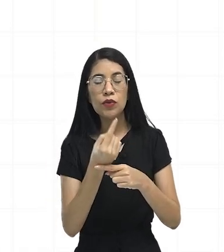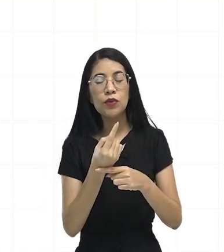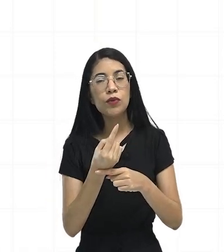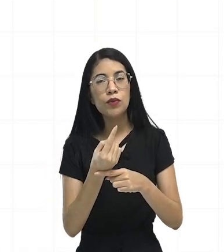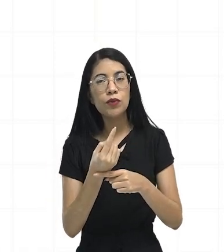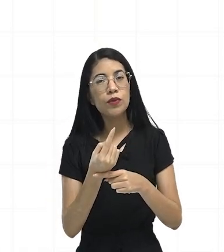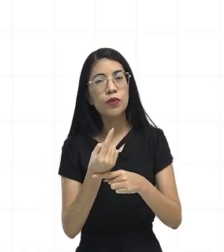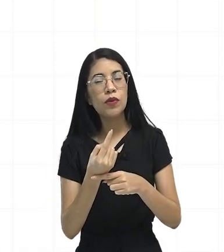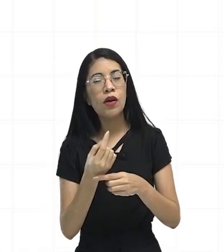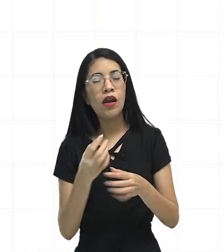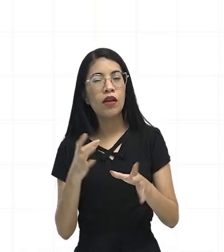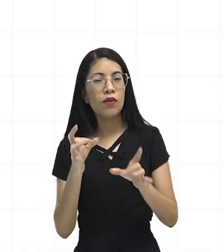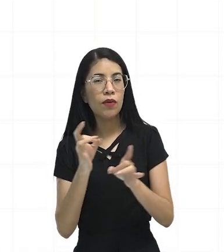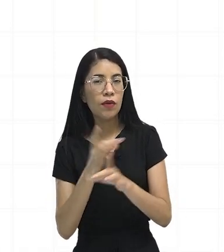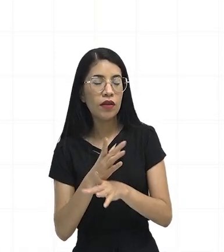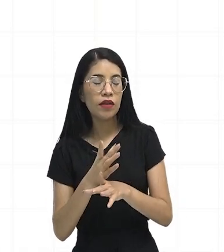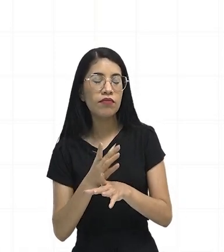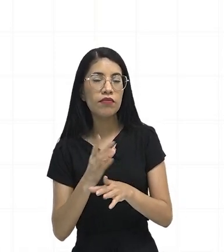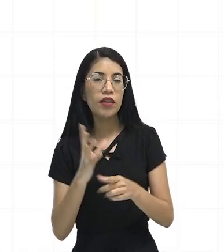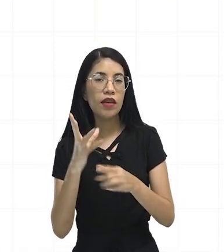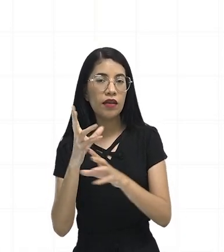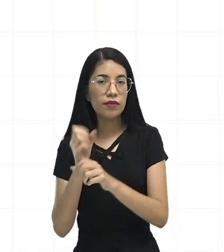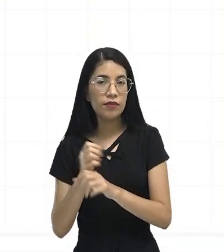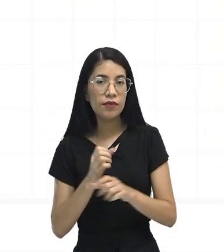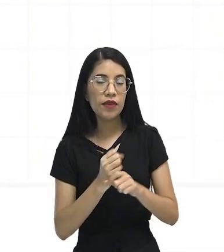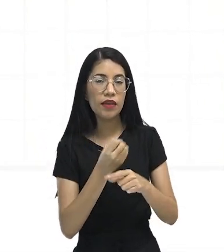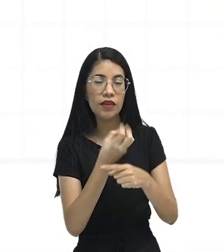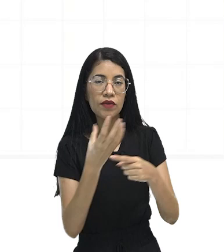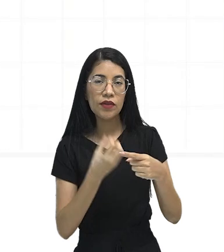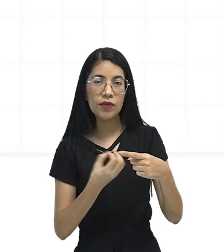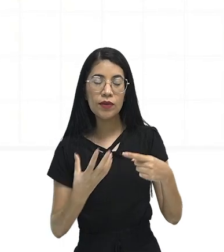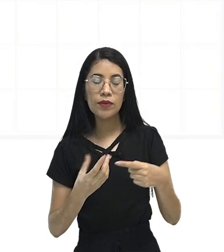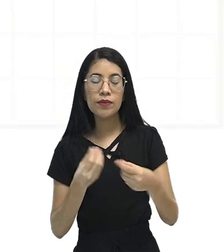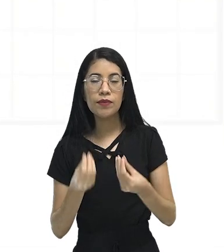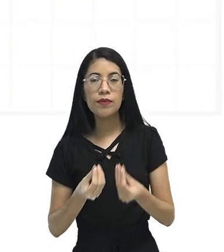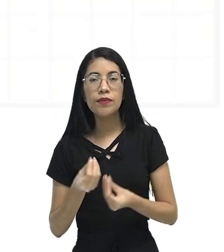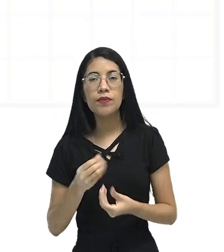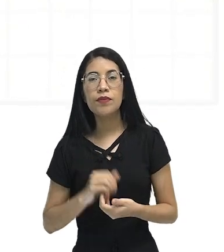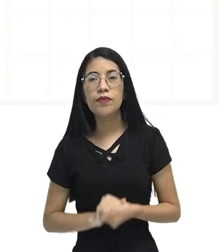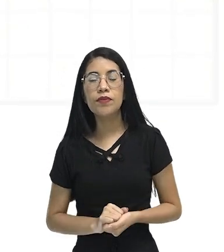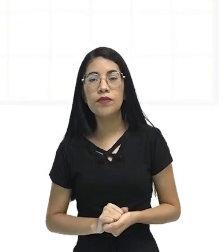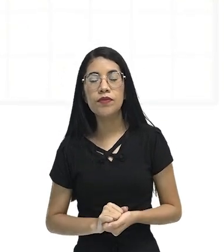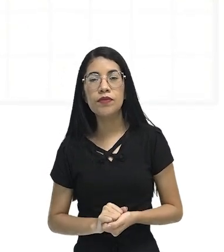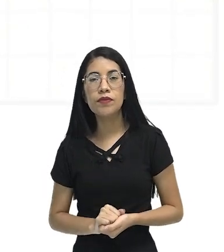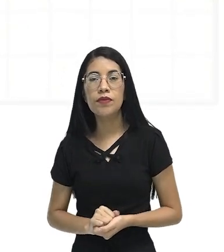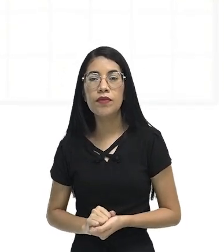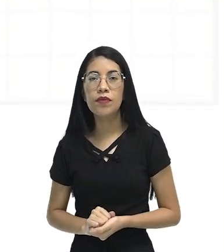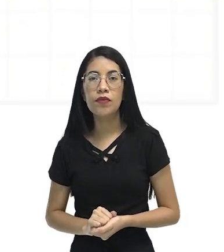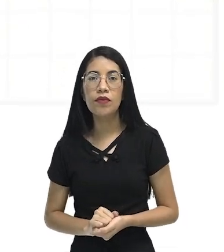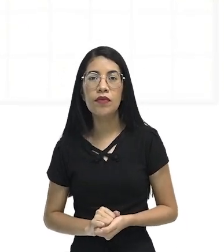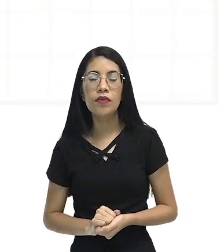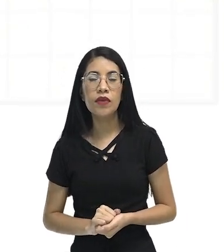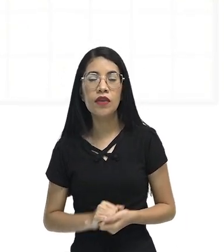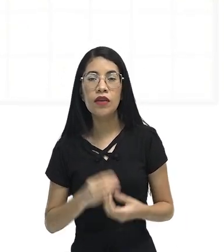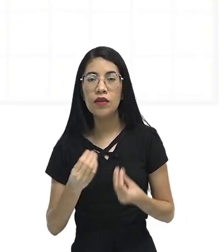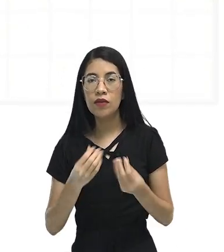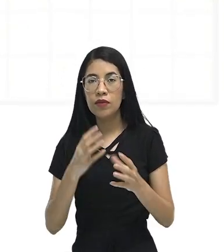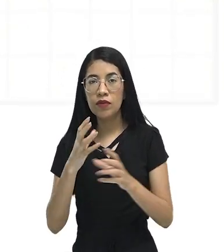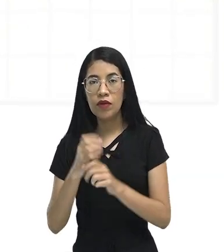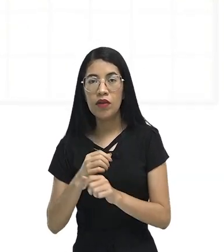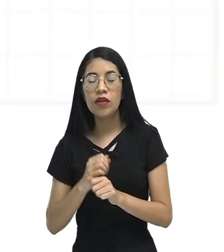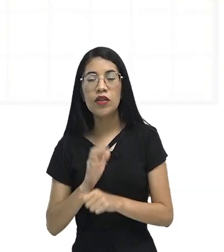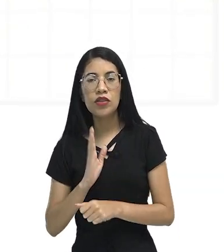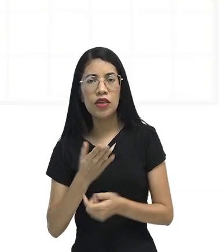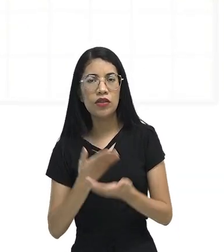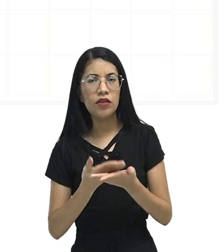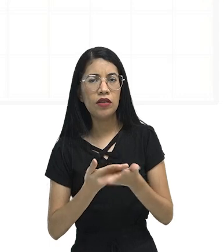Qual a soma dessas frações? Muito bem. Então aqui, ó, o que eu vou fazer? Nós já